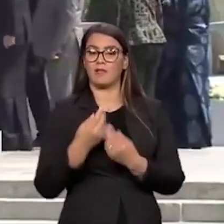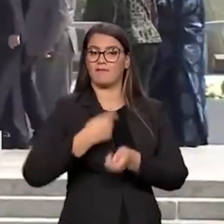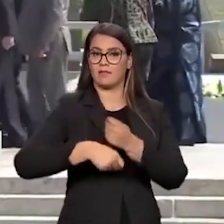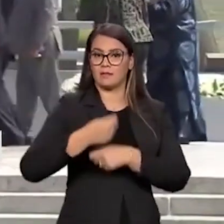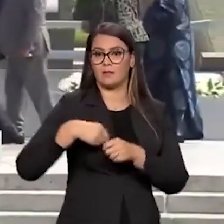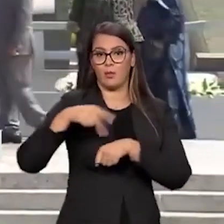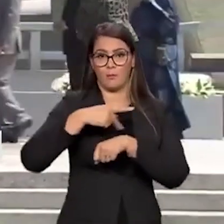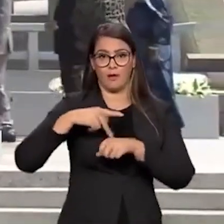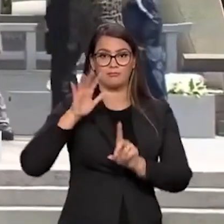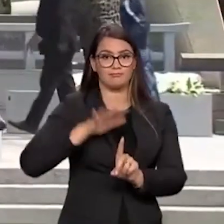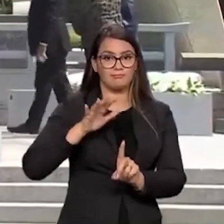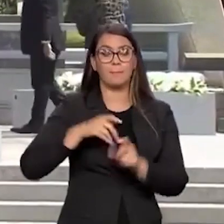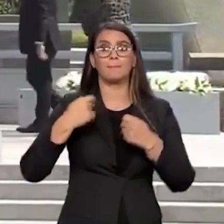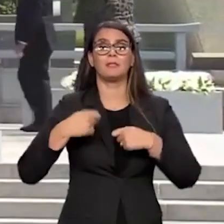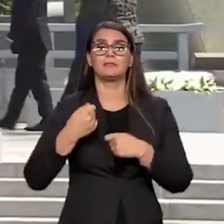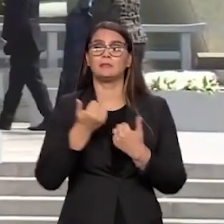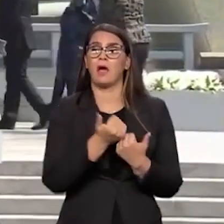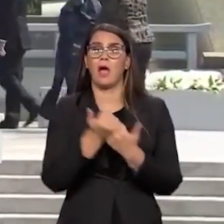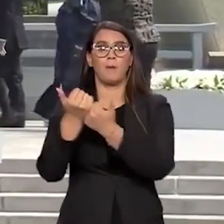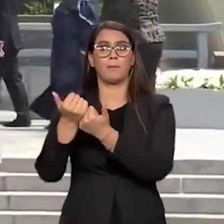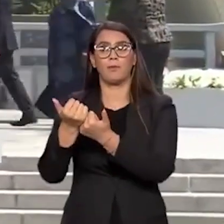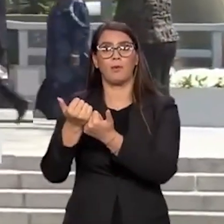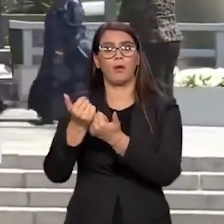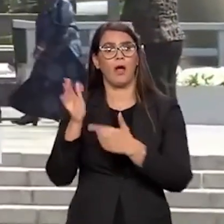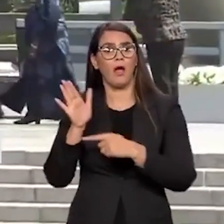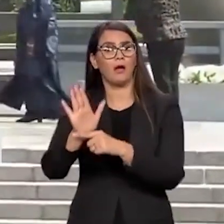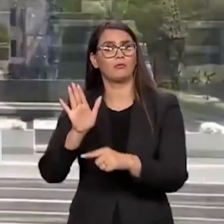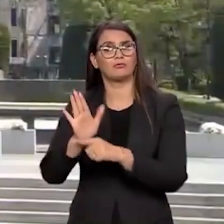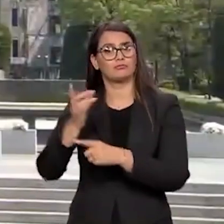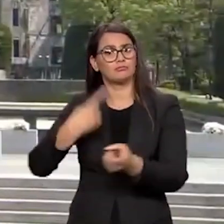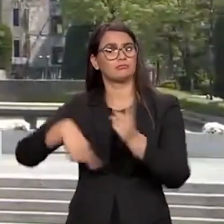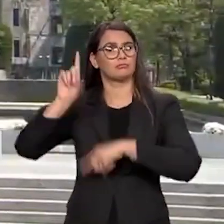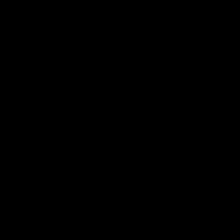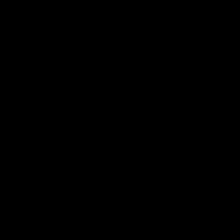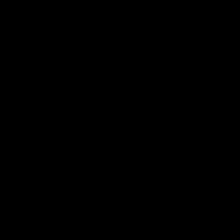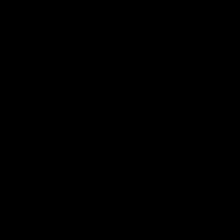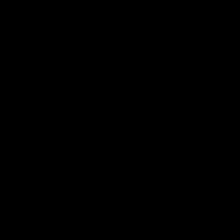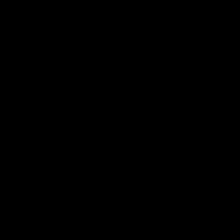dos países afetados precisam de um fundo que os ajude em seu processo de recuperação.